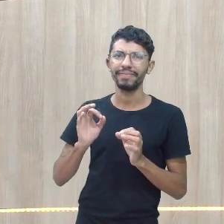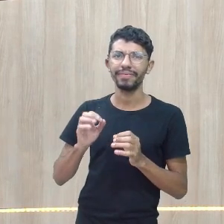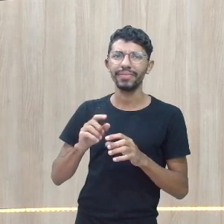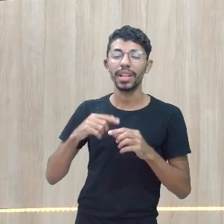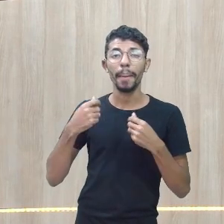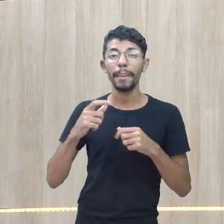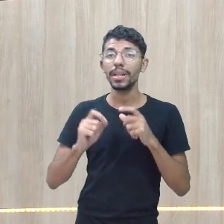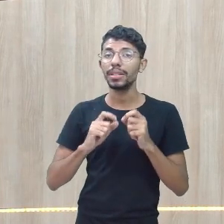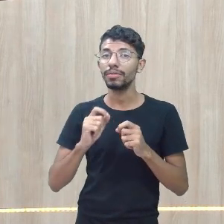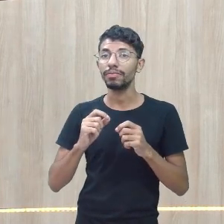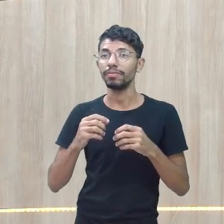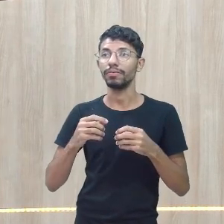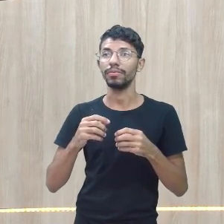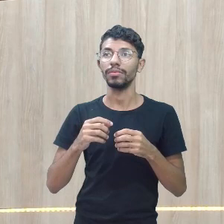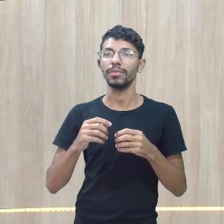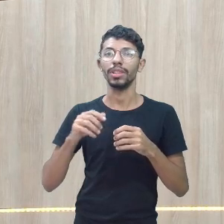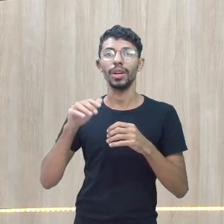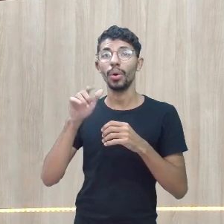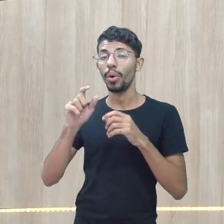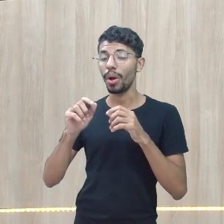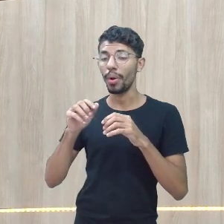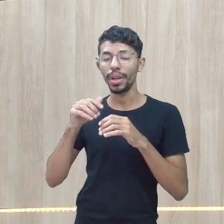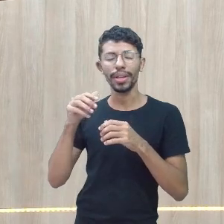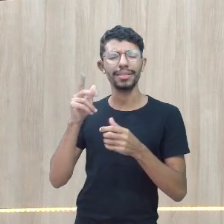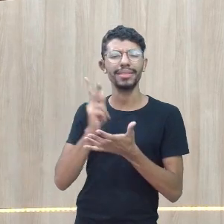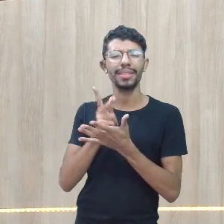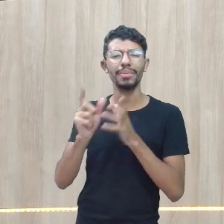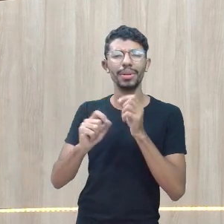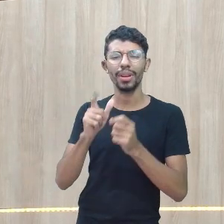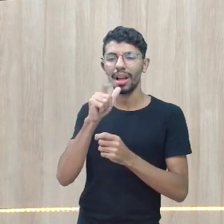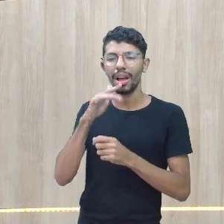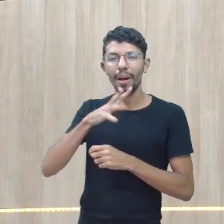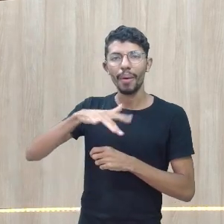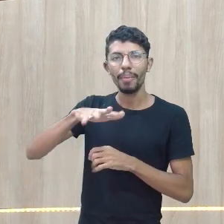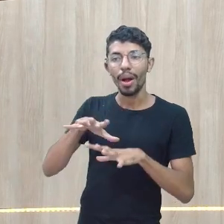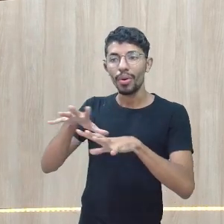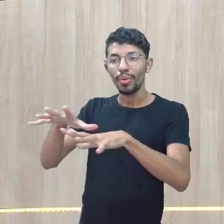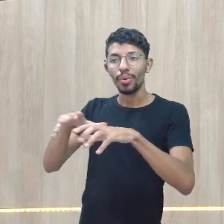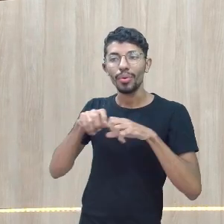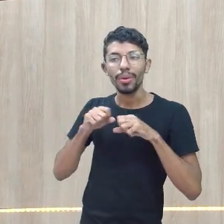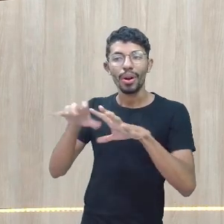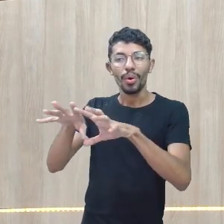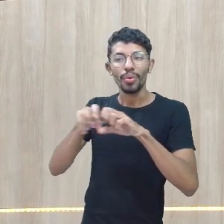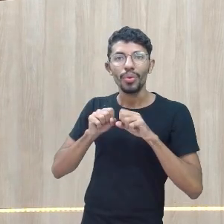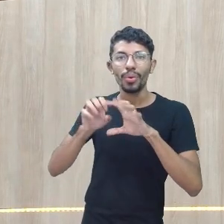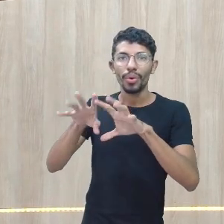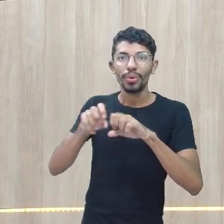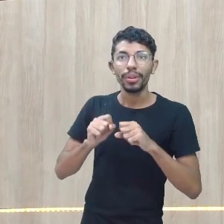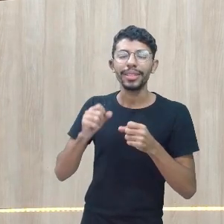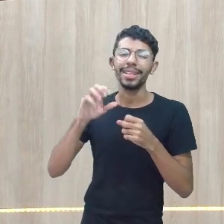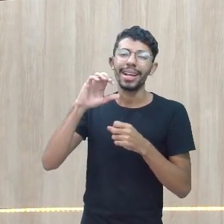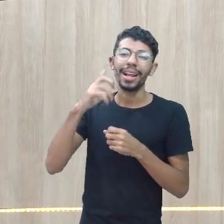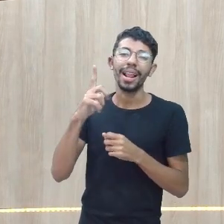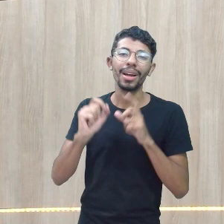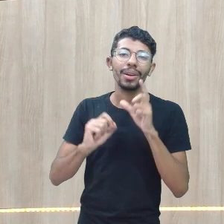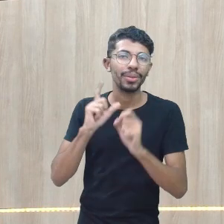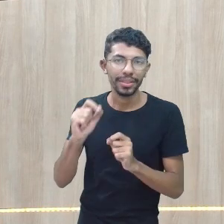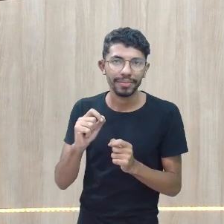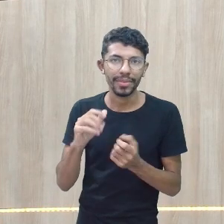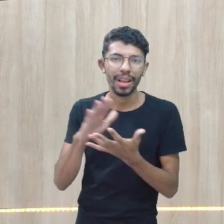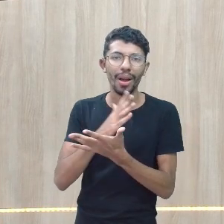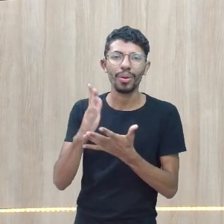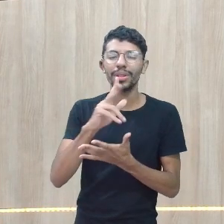E o mar vai puxar, vai levar. E claro que algumas espécies, alguns seres, vão pensar que é alimento devido